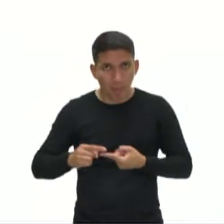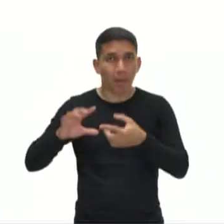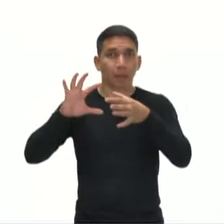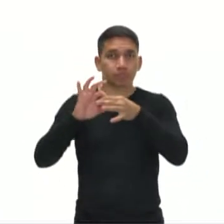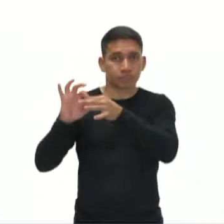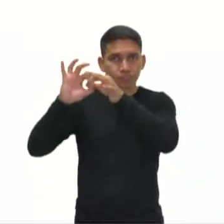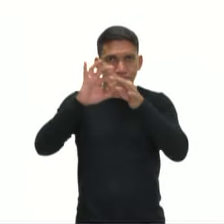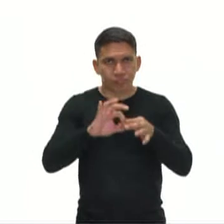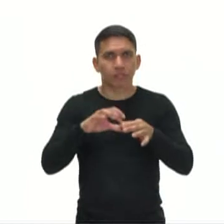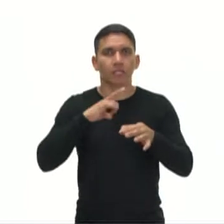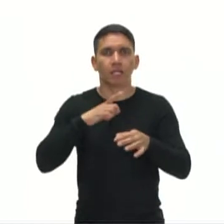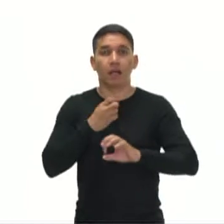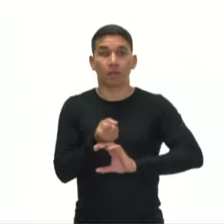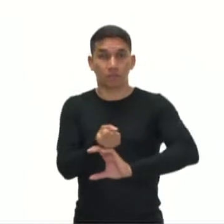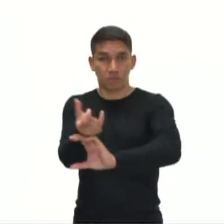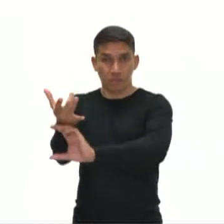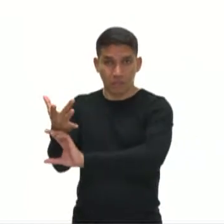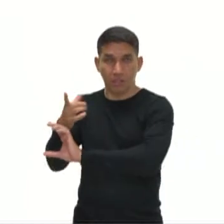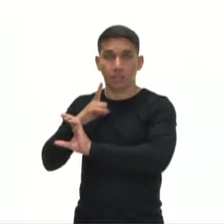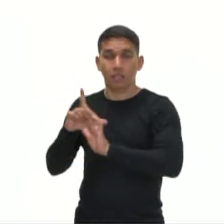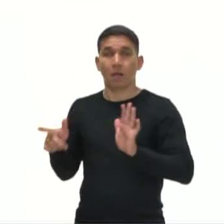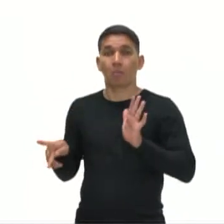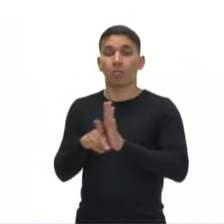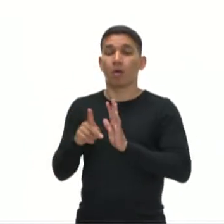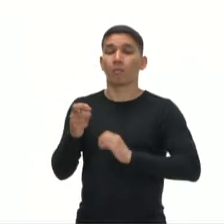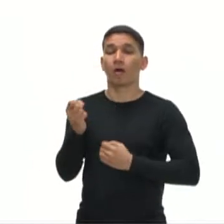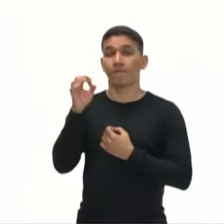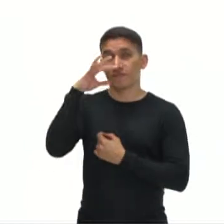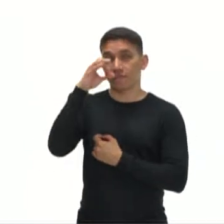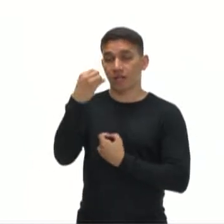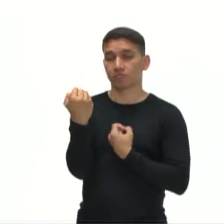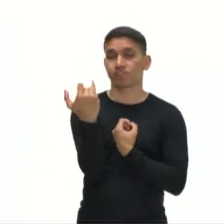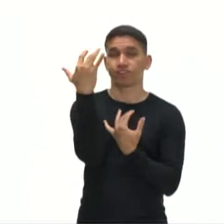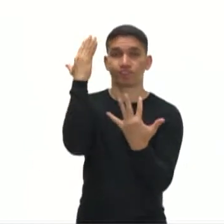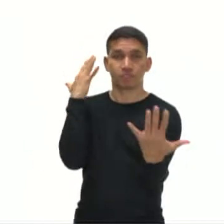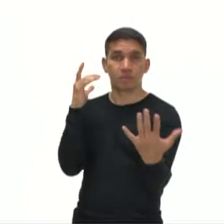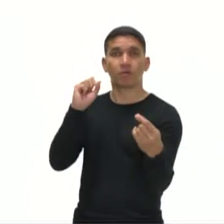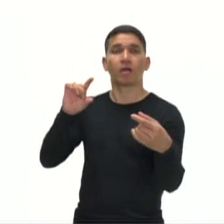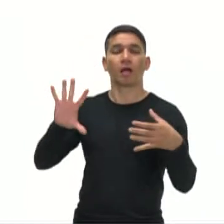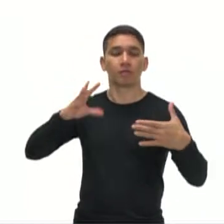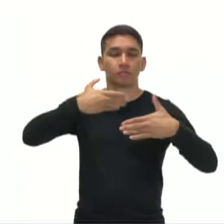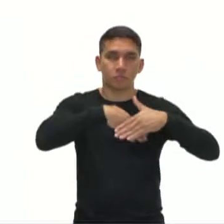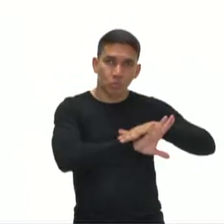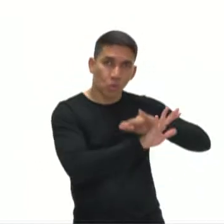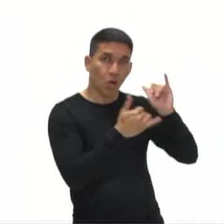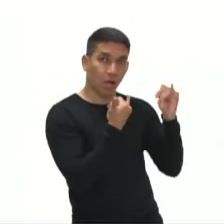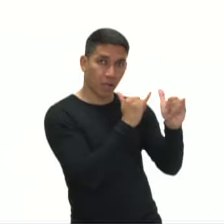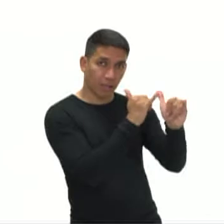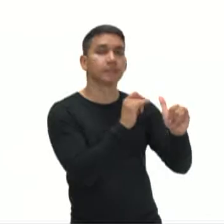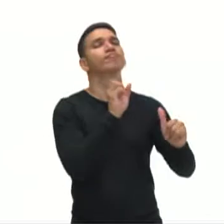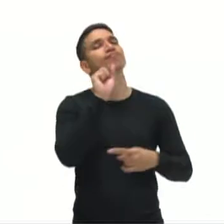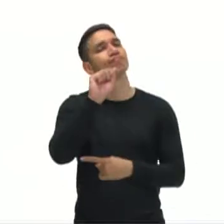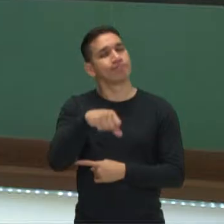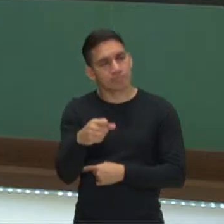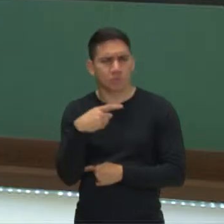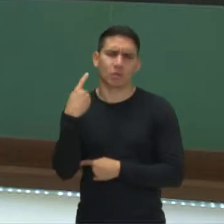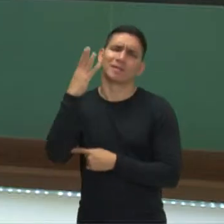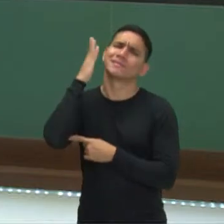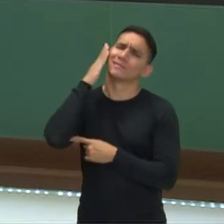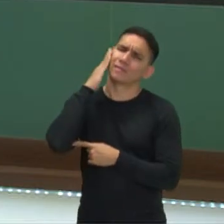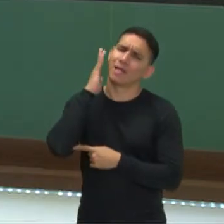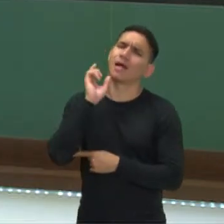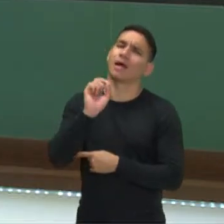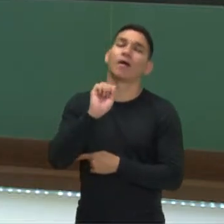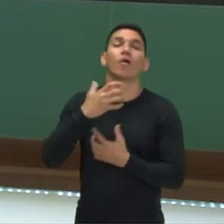Este polissacarídeo é produzido pelas plantas verdes, servindo como reservatório de energia. Sim, nós sabemos muito